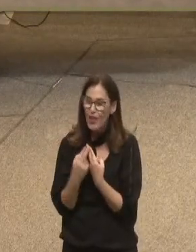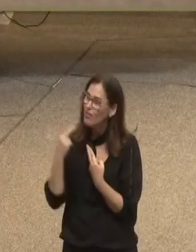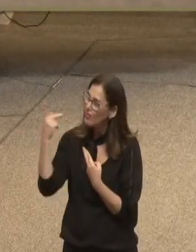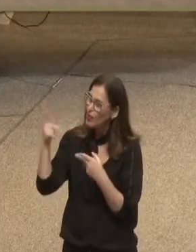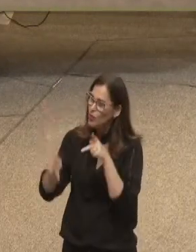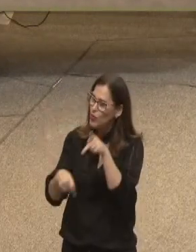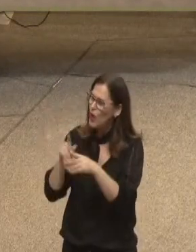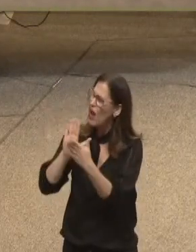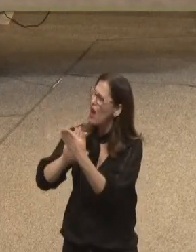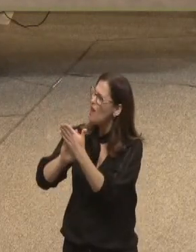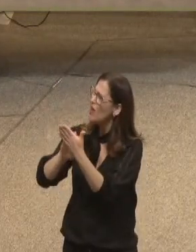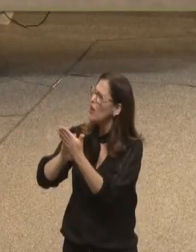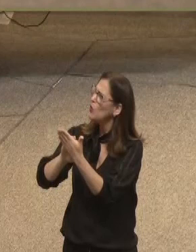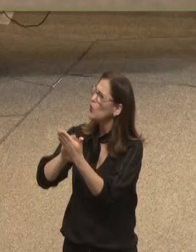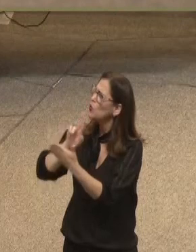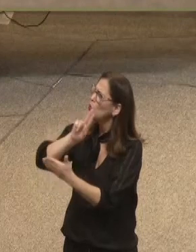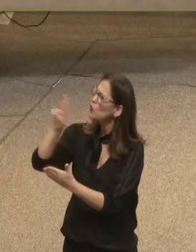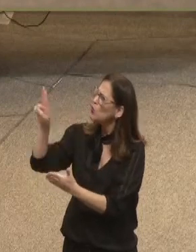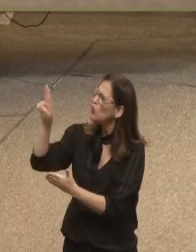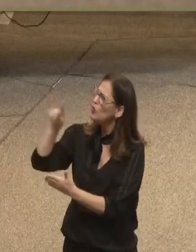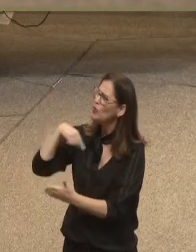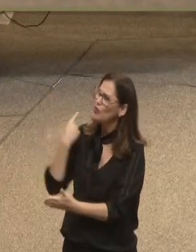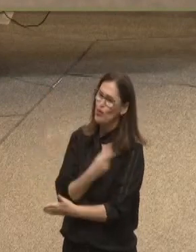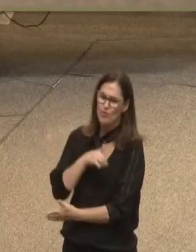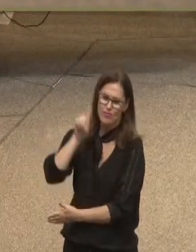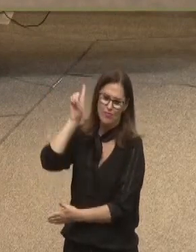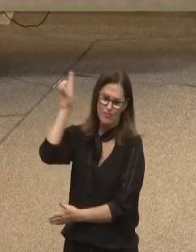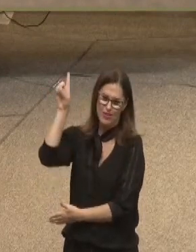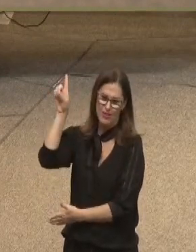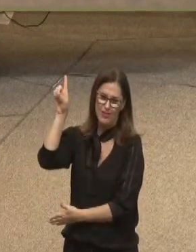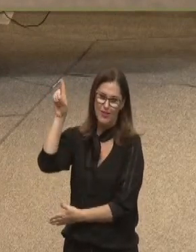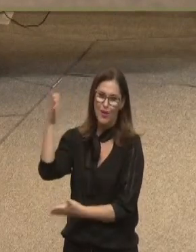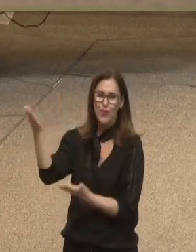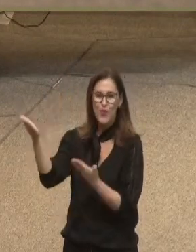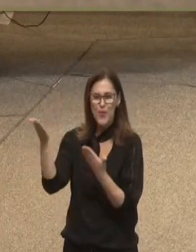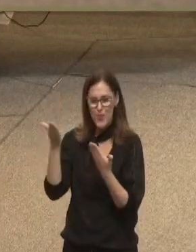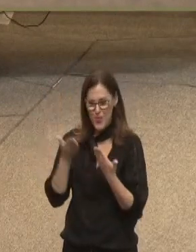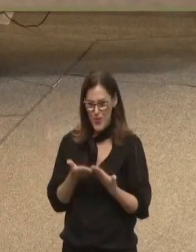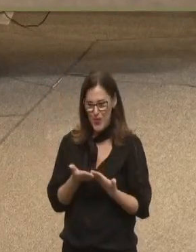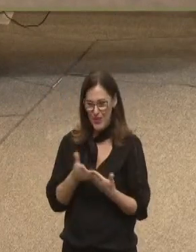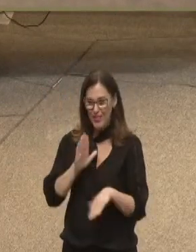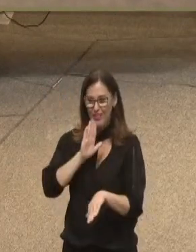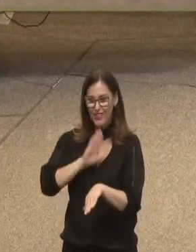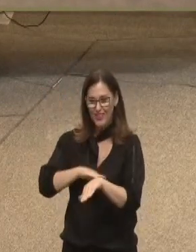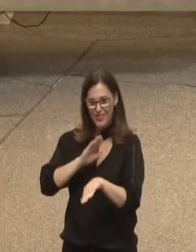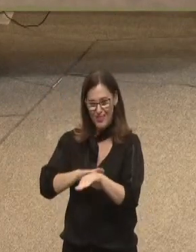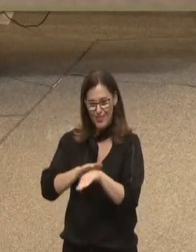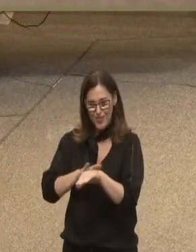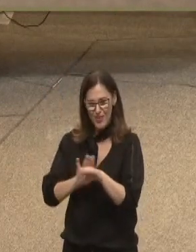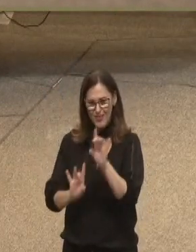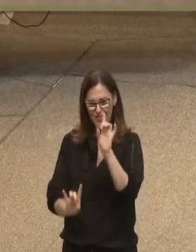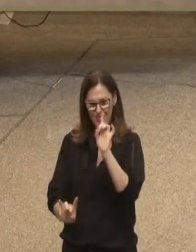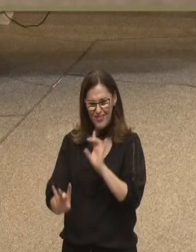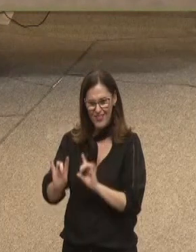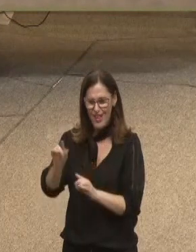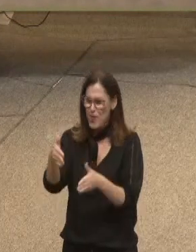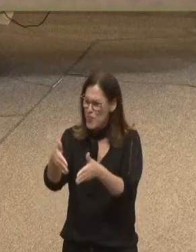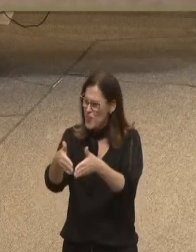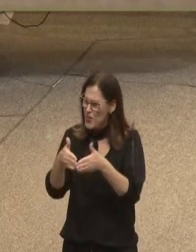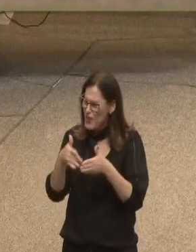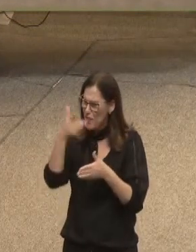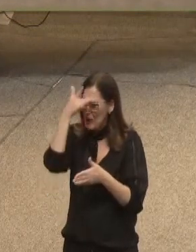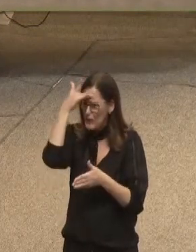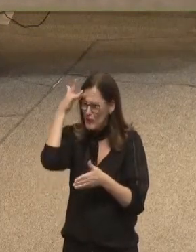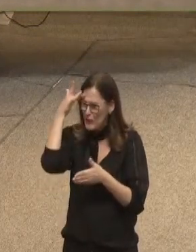para louvar o nome do nosso Deus. Eu gostaria desse momento específico de pedir a você que